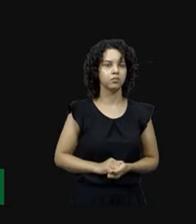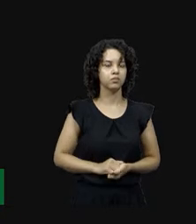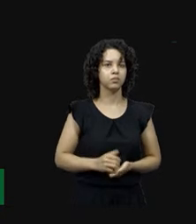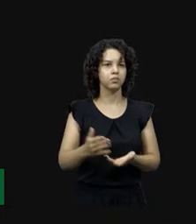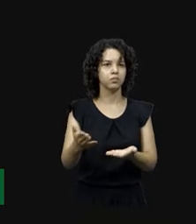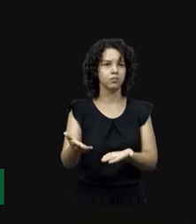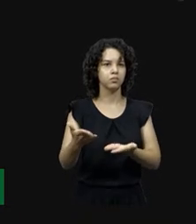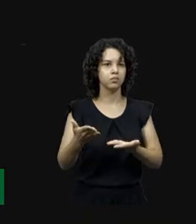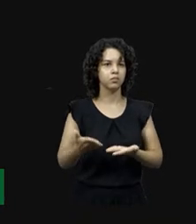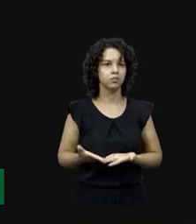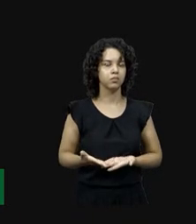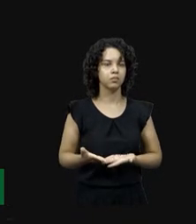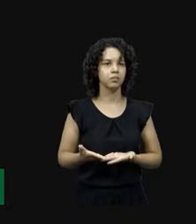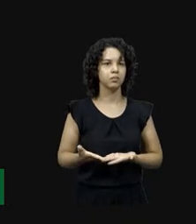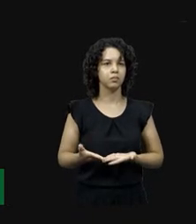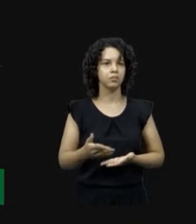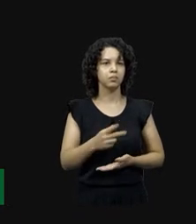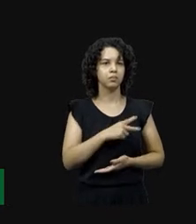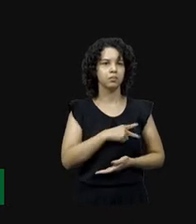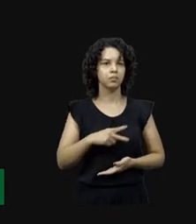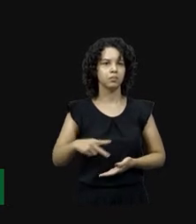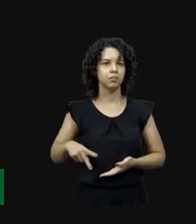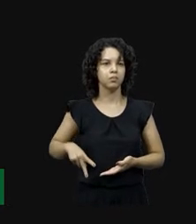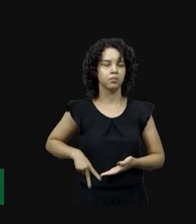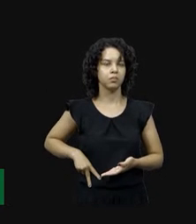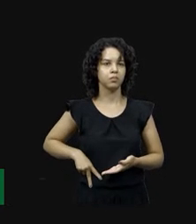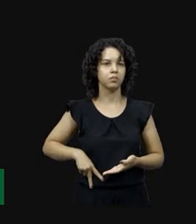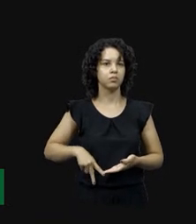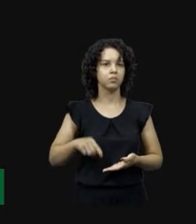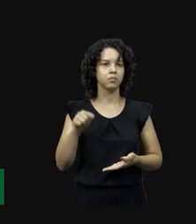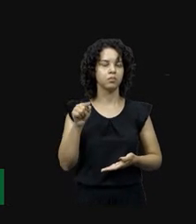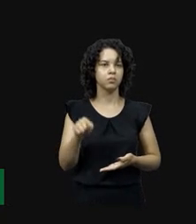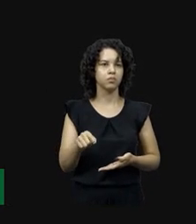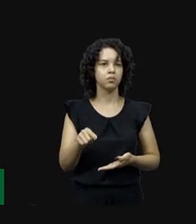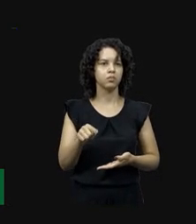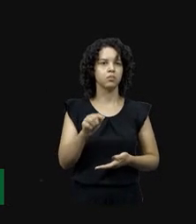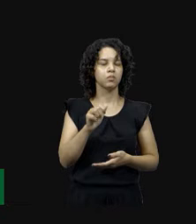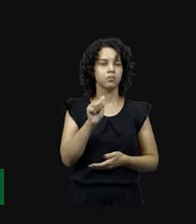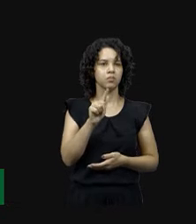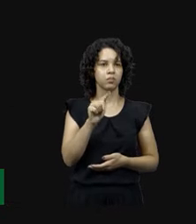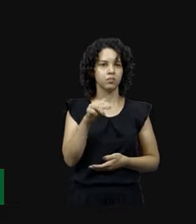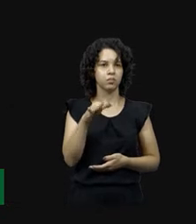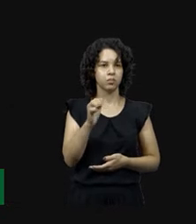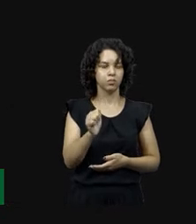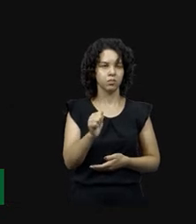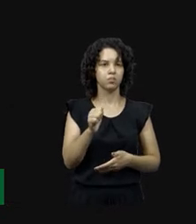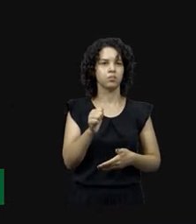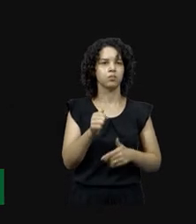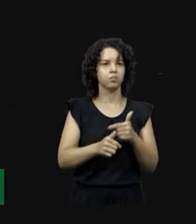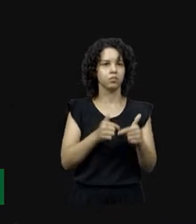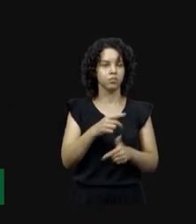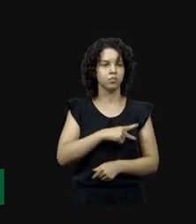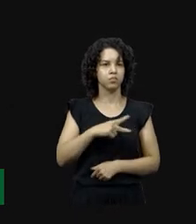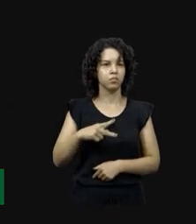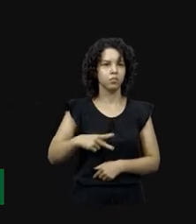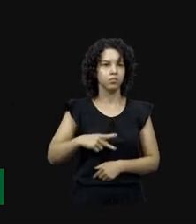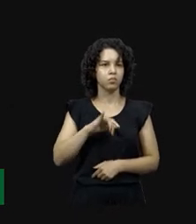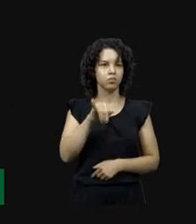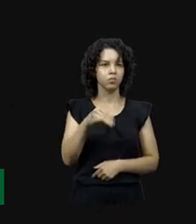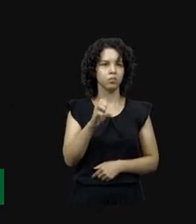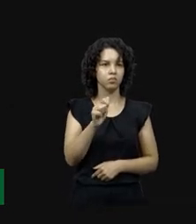convidando o presidente da Agência Reguladora de Serviços Públicos de Santa Catarina, senhor João Carlos